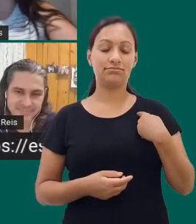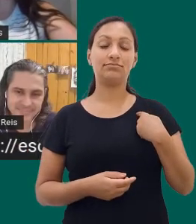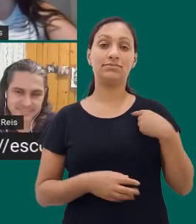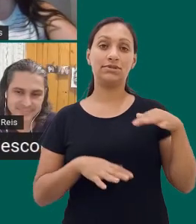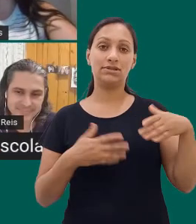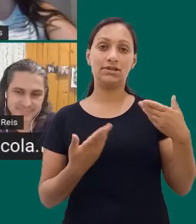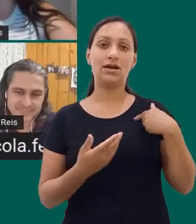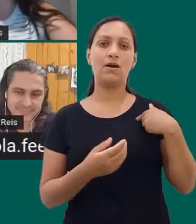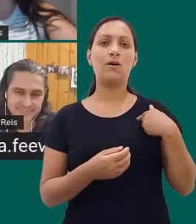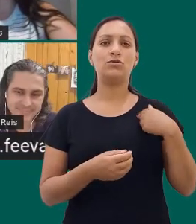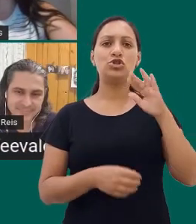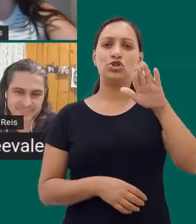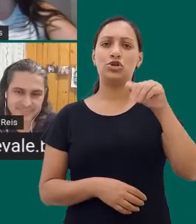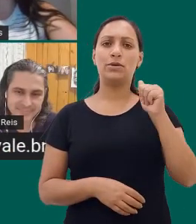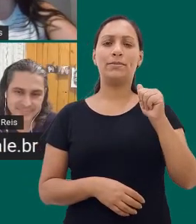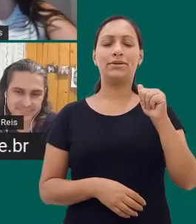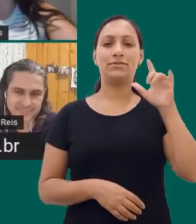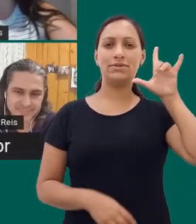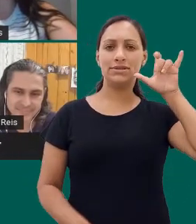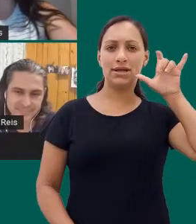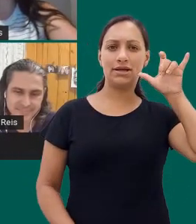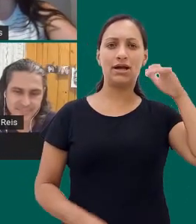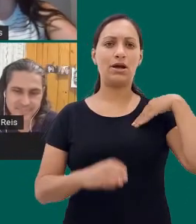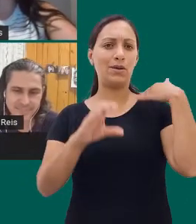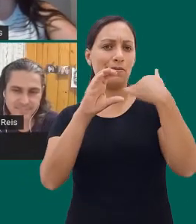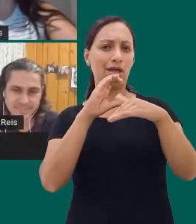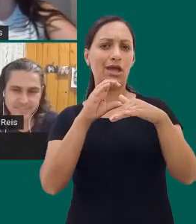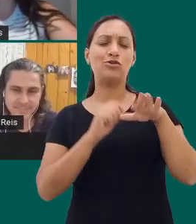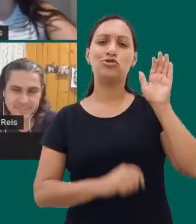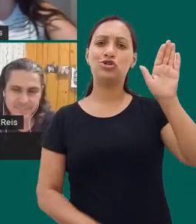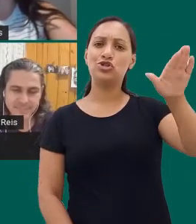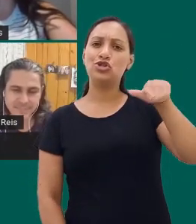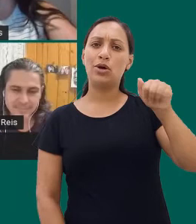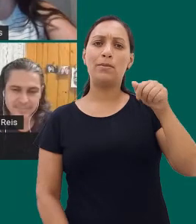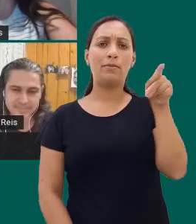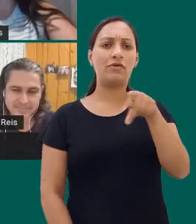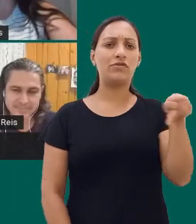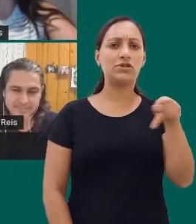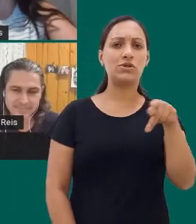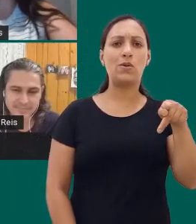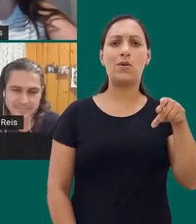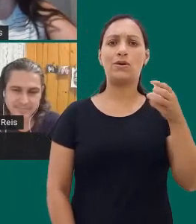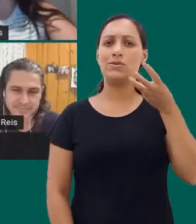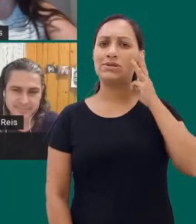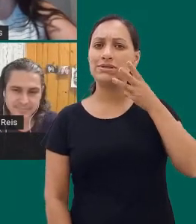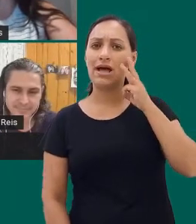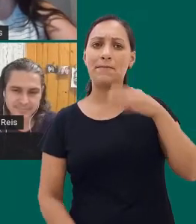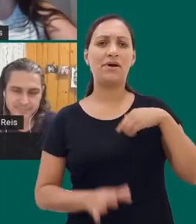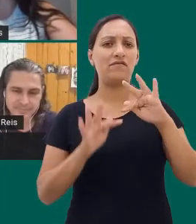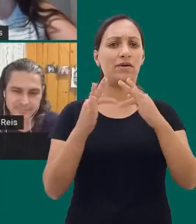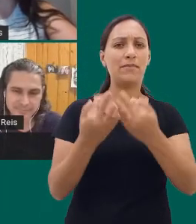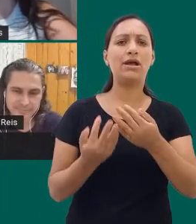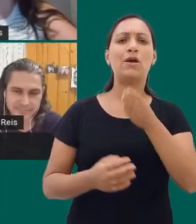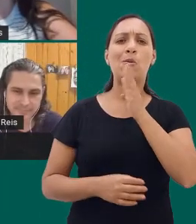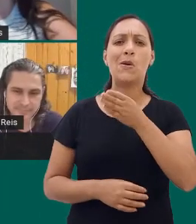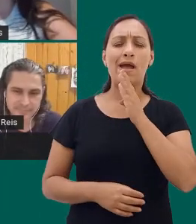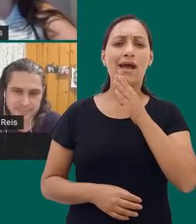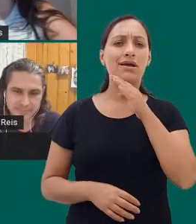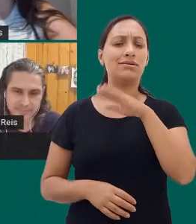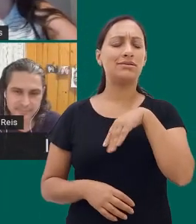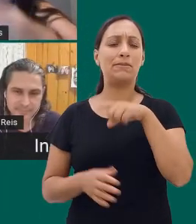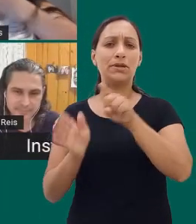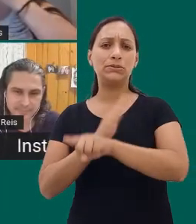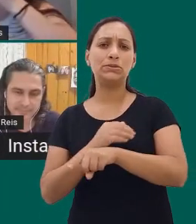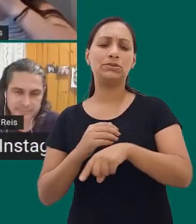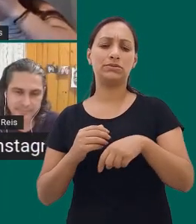direct ali no Instagram, manda um e-mail, cutuca um professor, que alguém tem um WhatsApp, porque a família conhece, não sei o quê, né, a cidade,